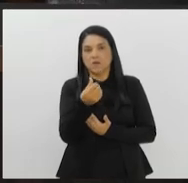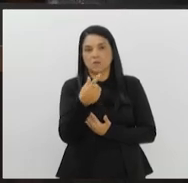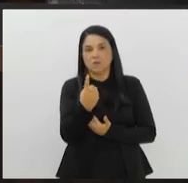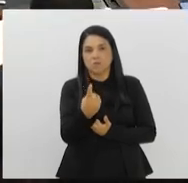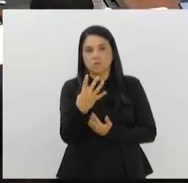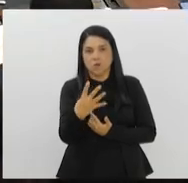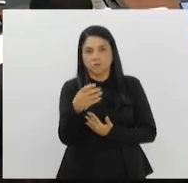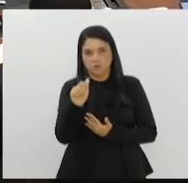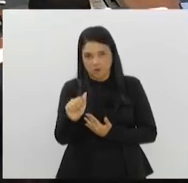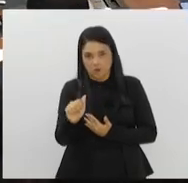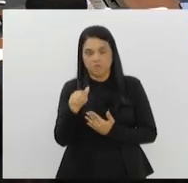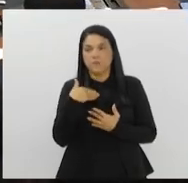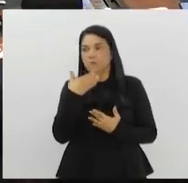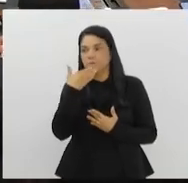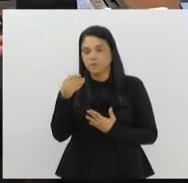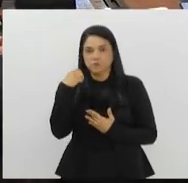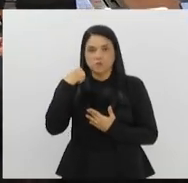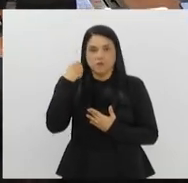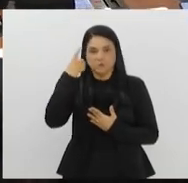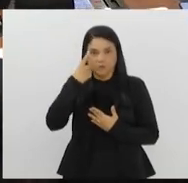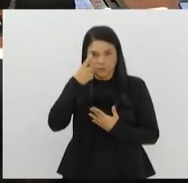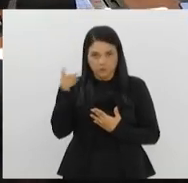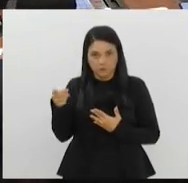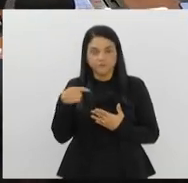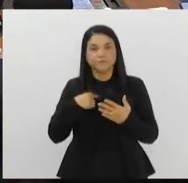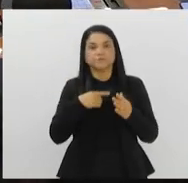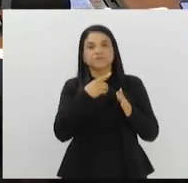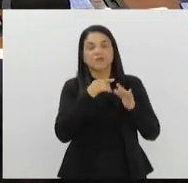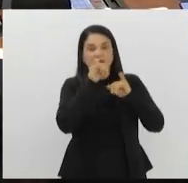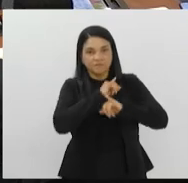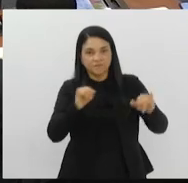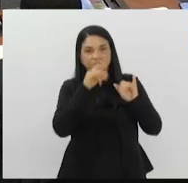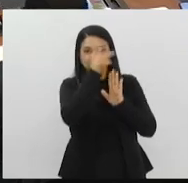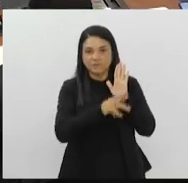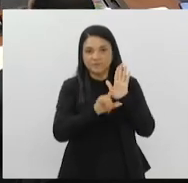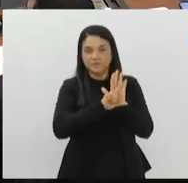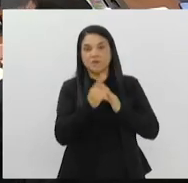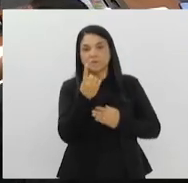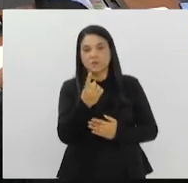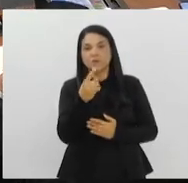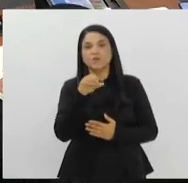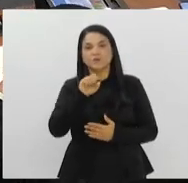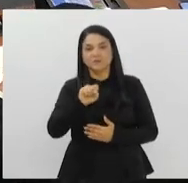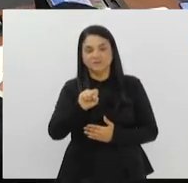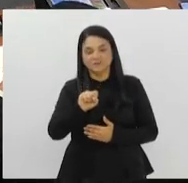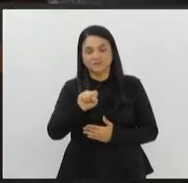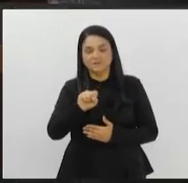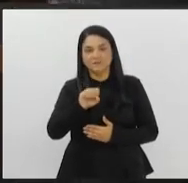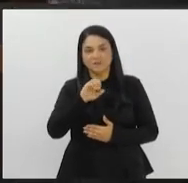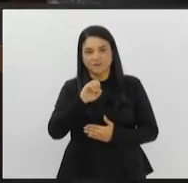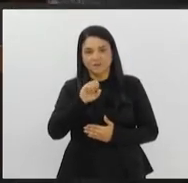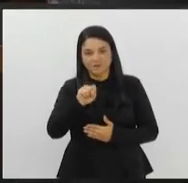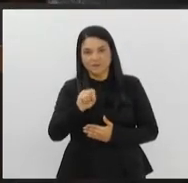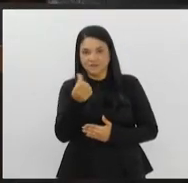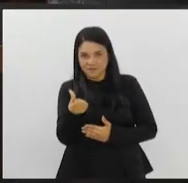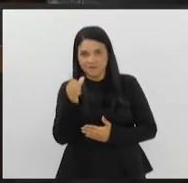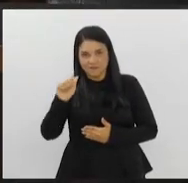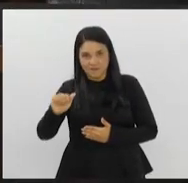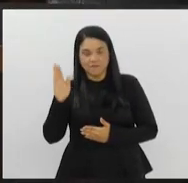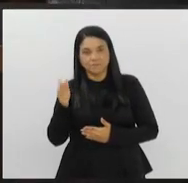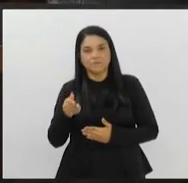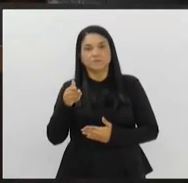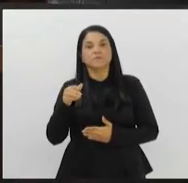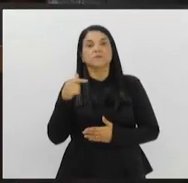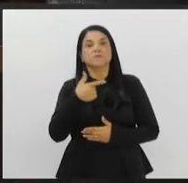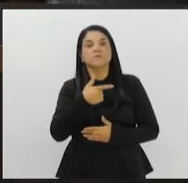autora. Anuncio o projeto de lei número 1086-A de 2023, de autoria do deputado Luiz Cláudio